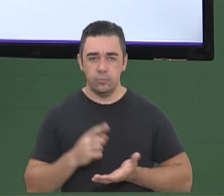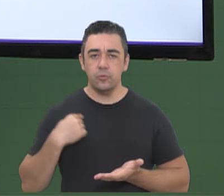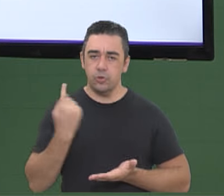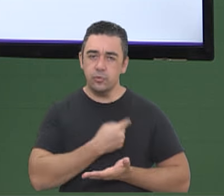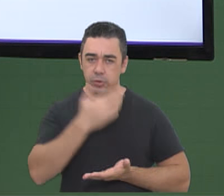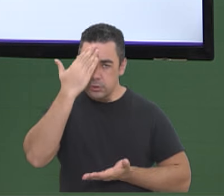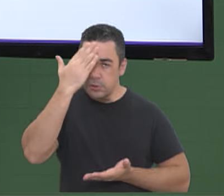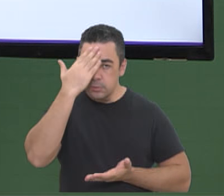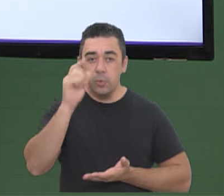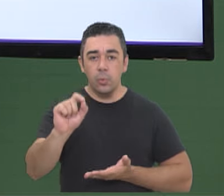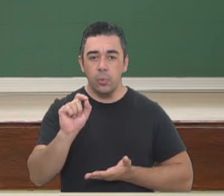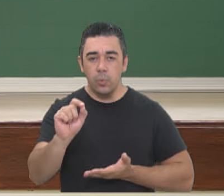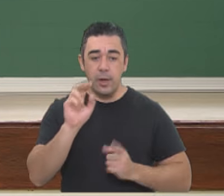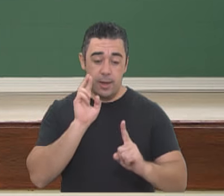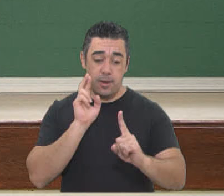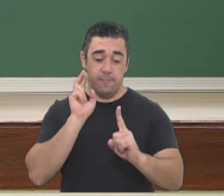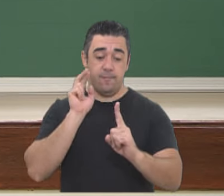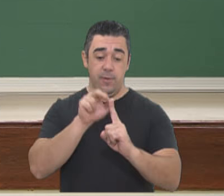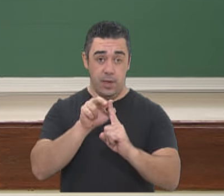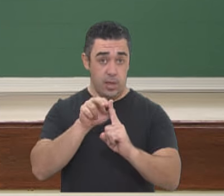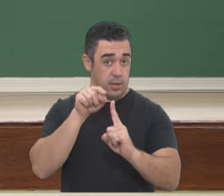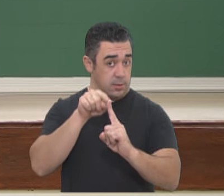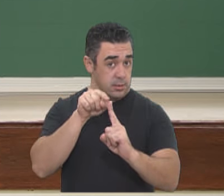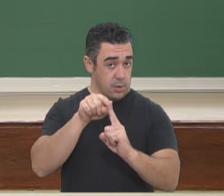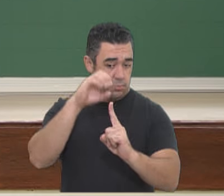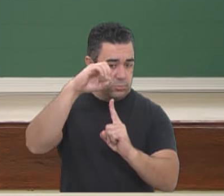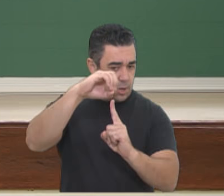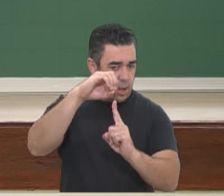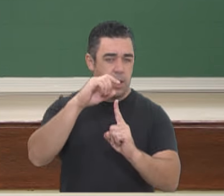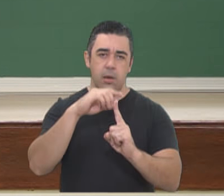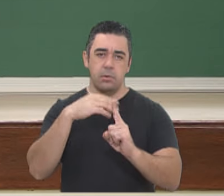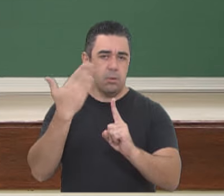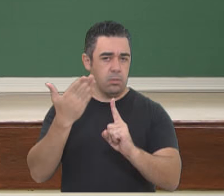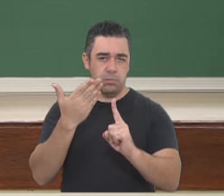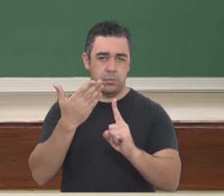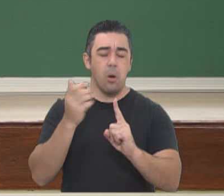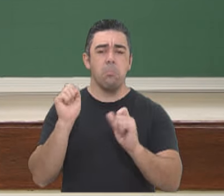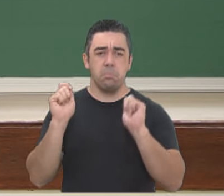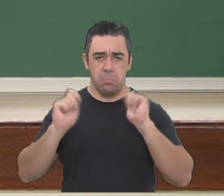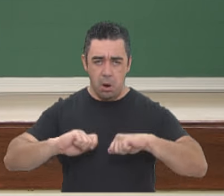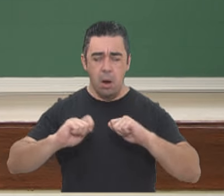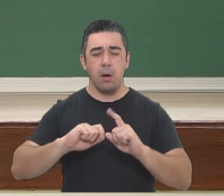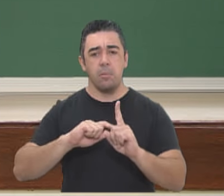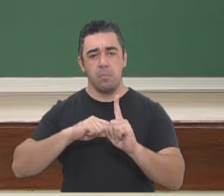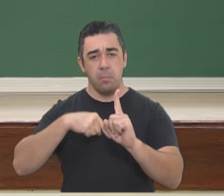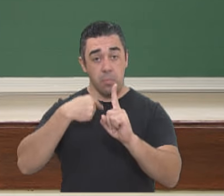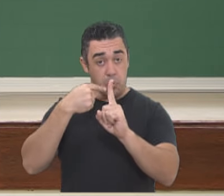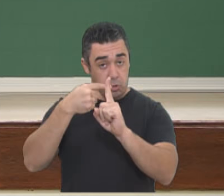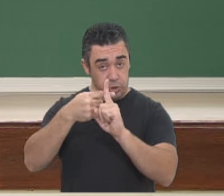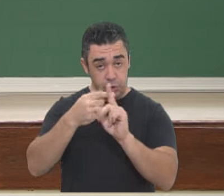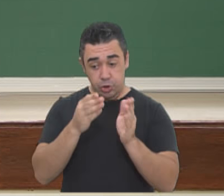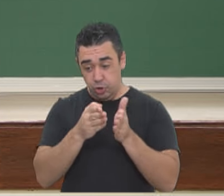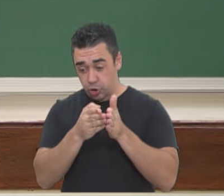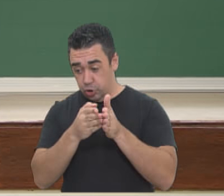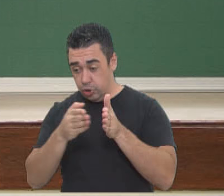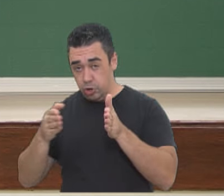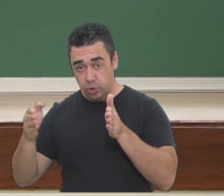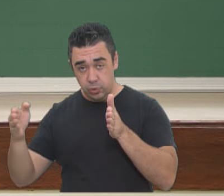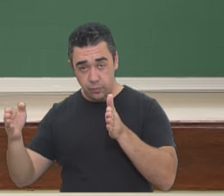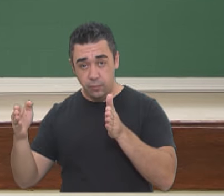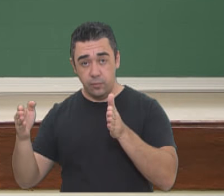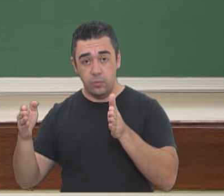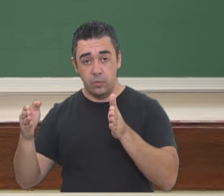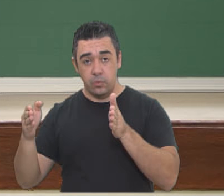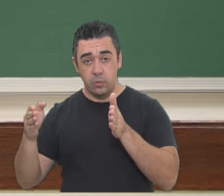sabe que a partir de um referencial, eu posso colocar valores positivos, o sinal de mais antes do número,